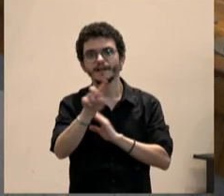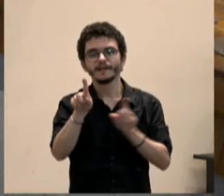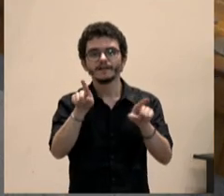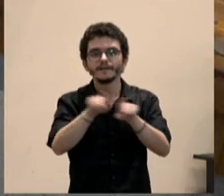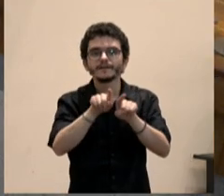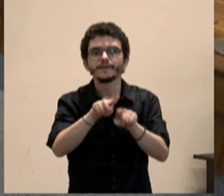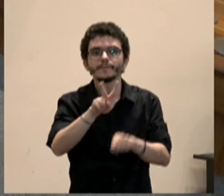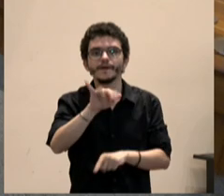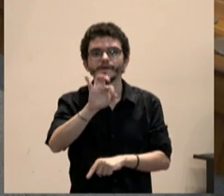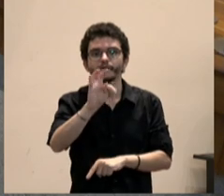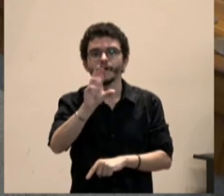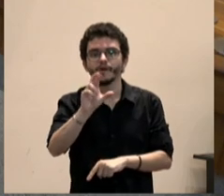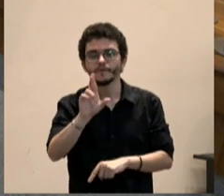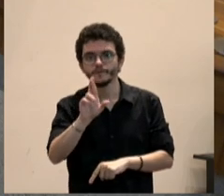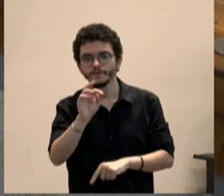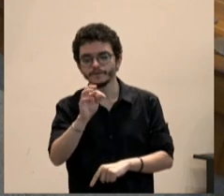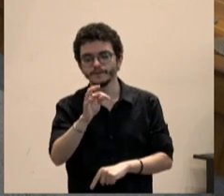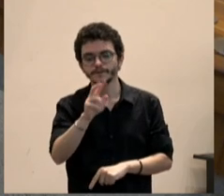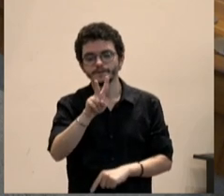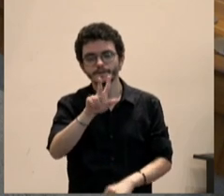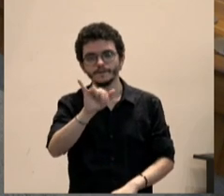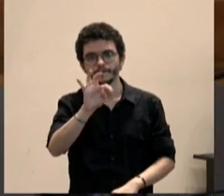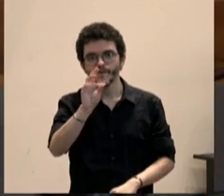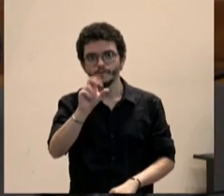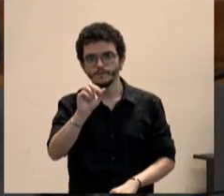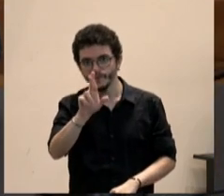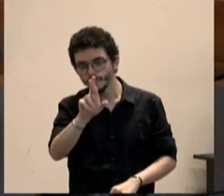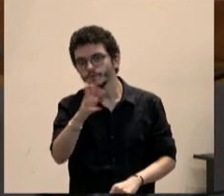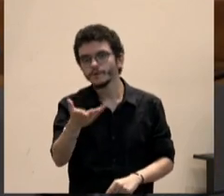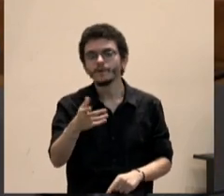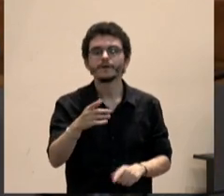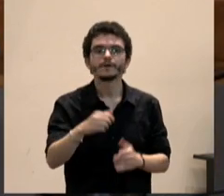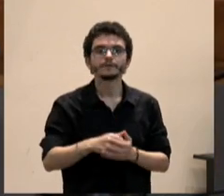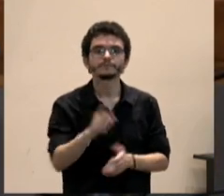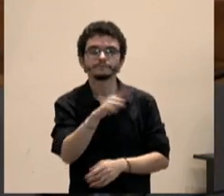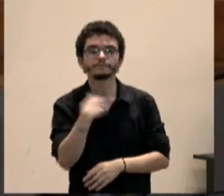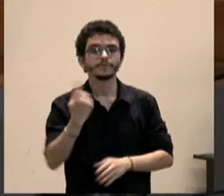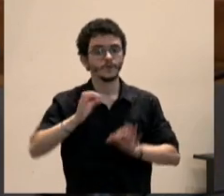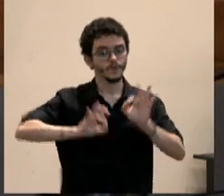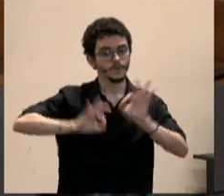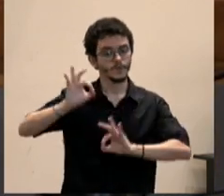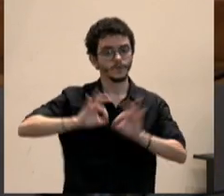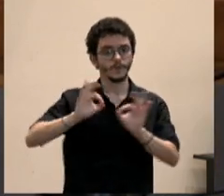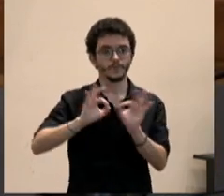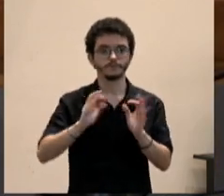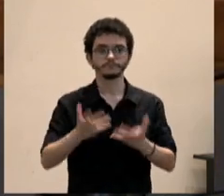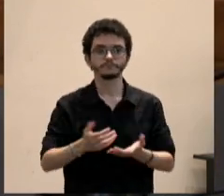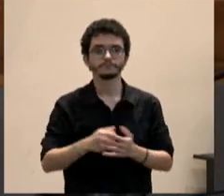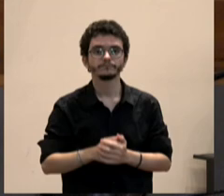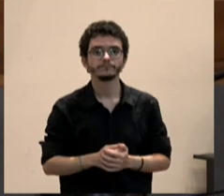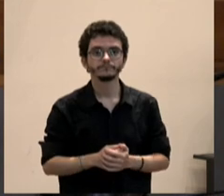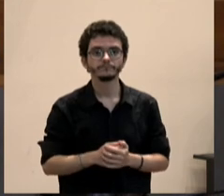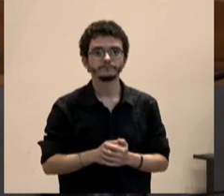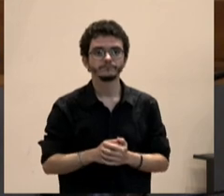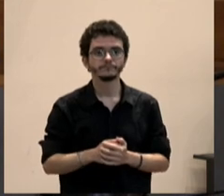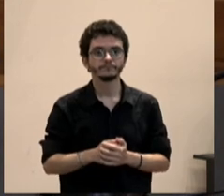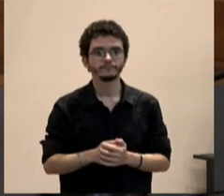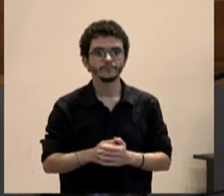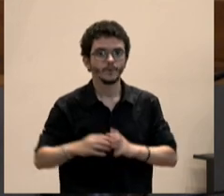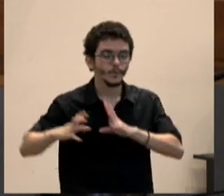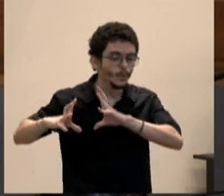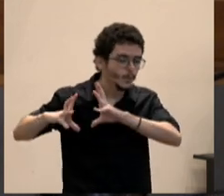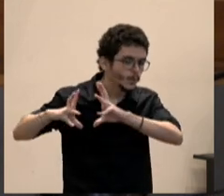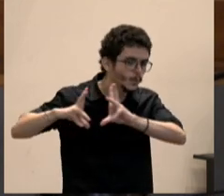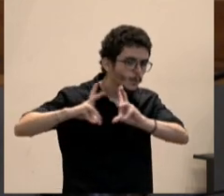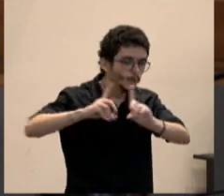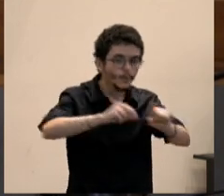da Isabel, que não está aqui, eu tenho três jornalistas, nós estamos preparando um kit de todos os